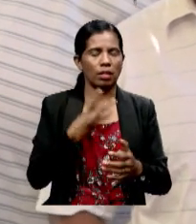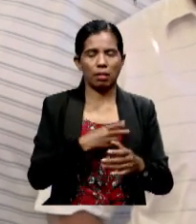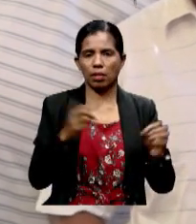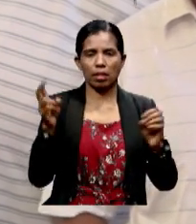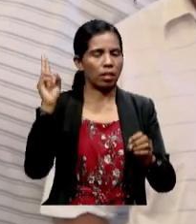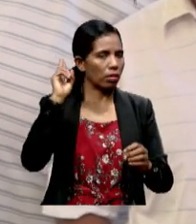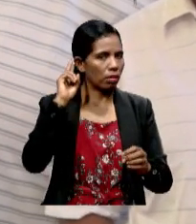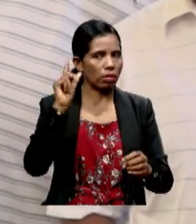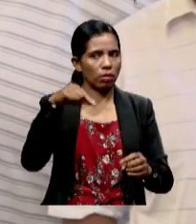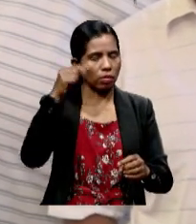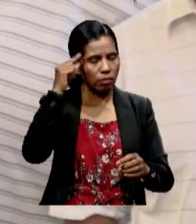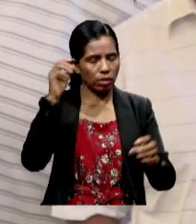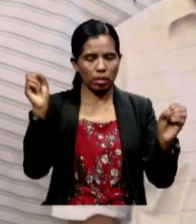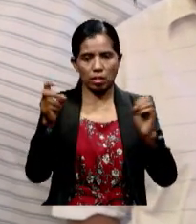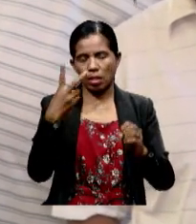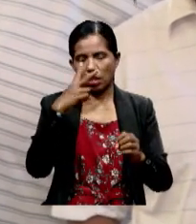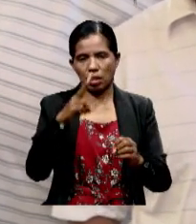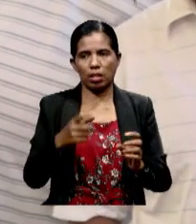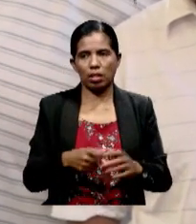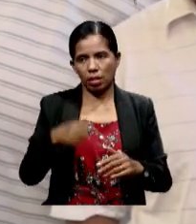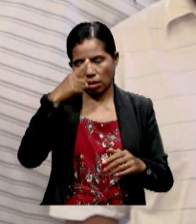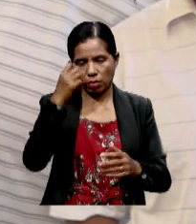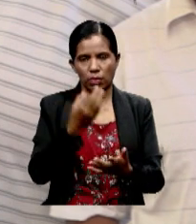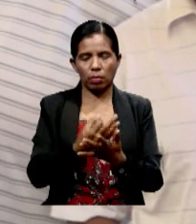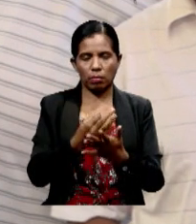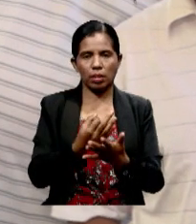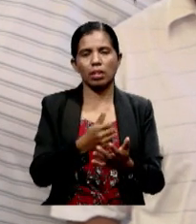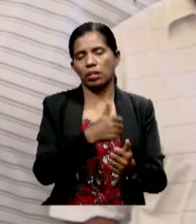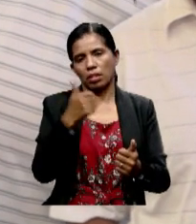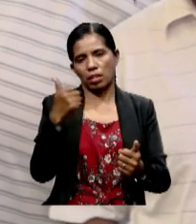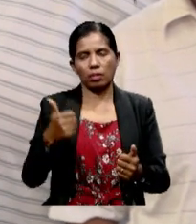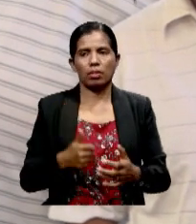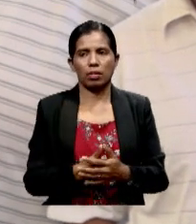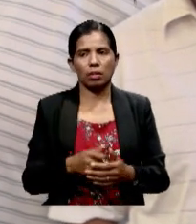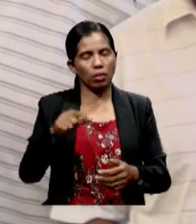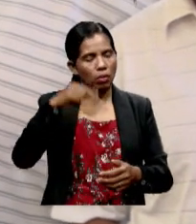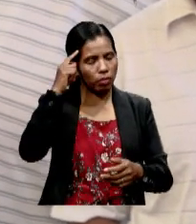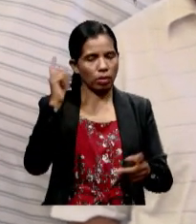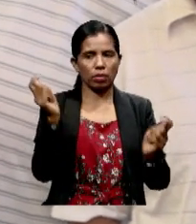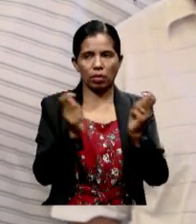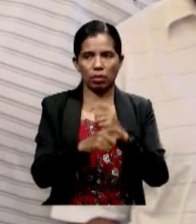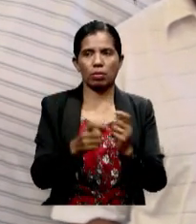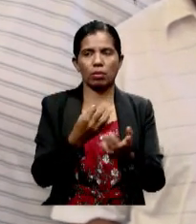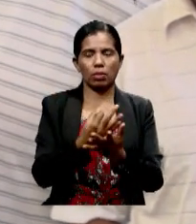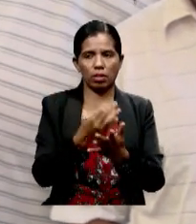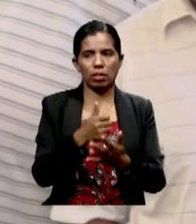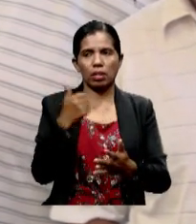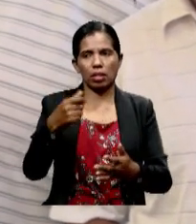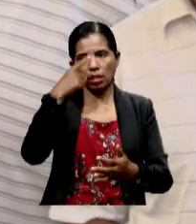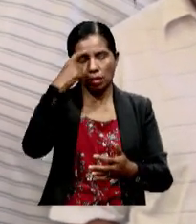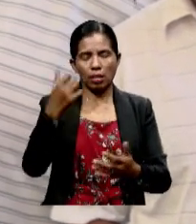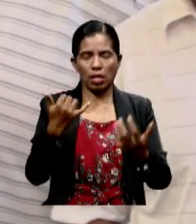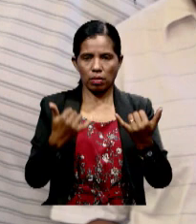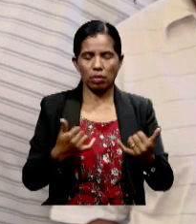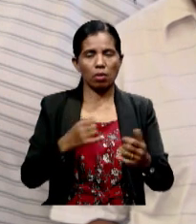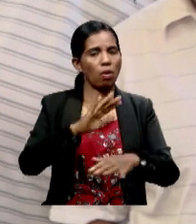de que né, governo la considera una tamba o orçamento selo. Governo troca governo o orçamento selo. Tamba ira nema agora né